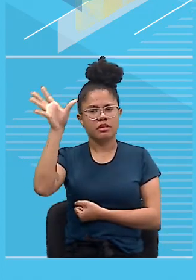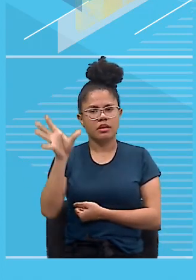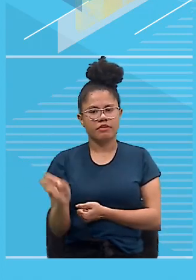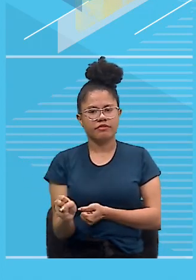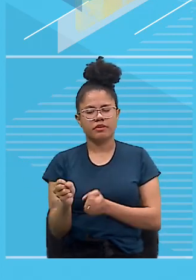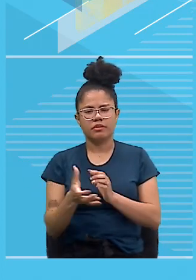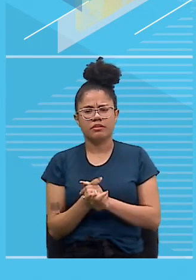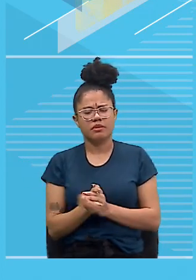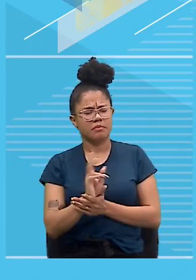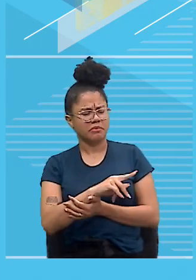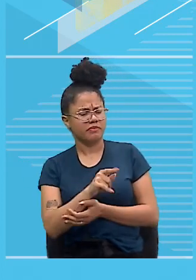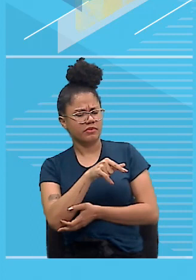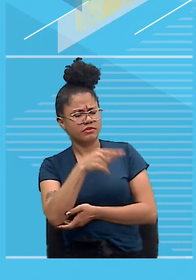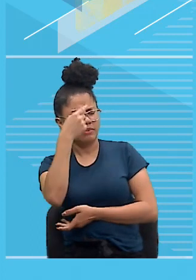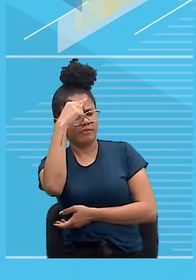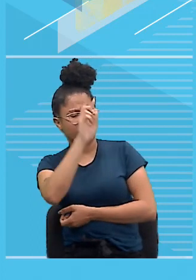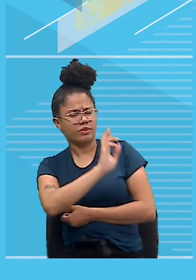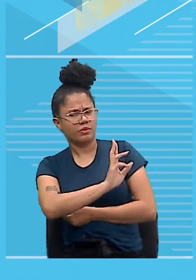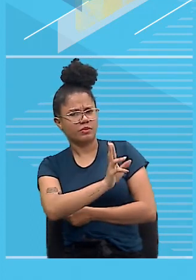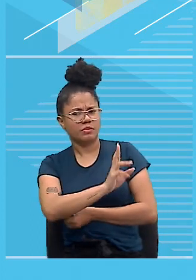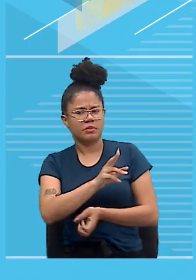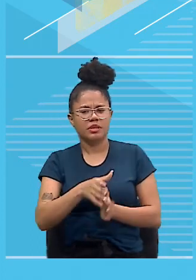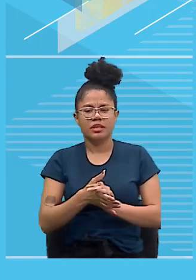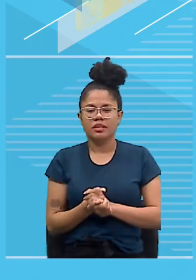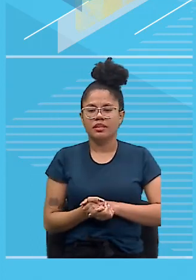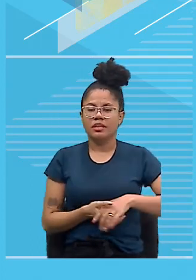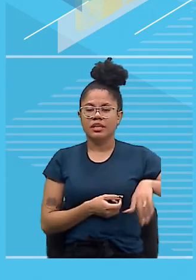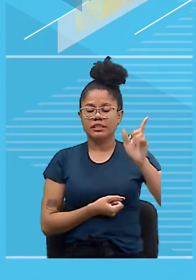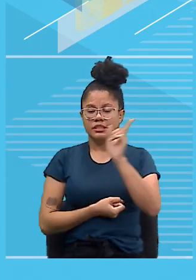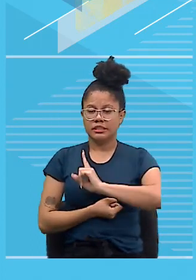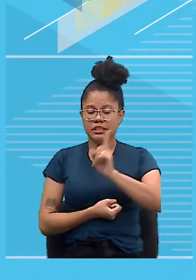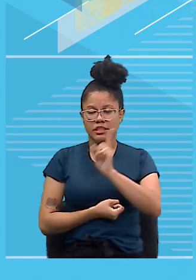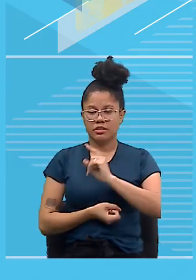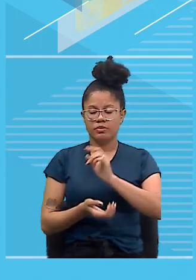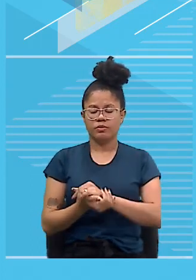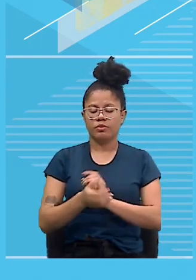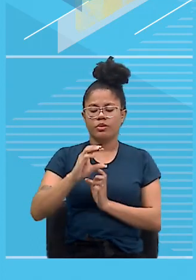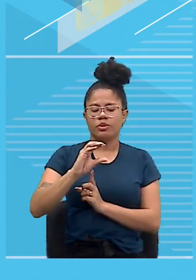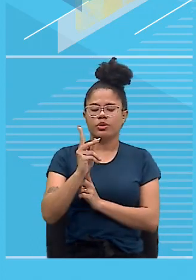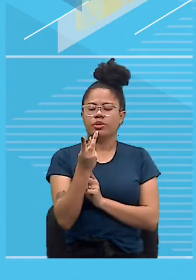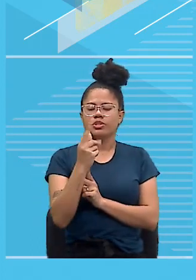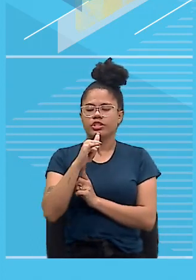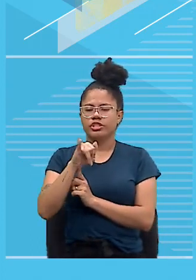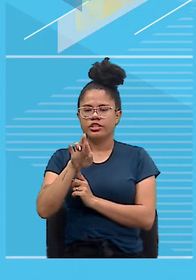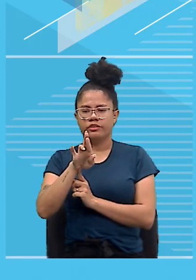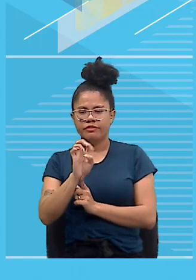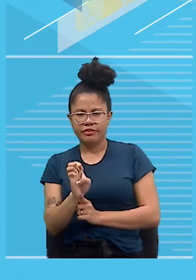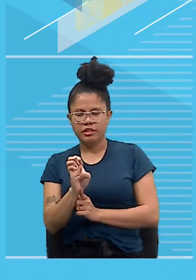Professor vem com as cor que ele inventa não galera é o chifre da África